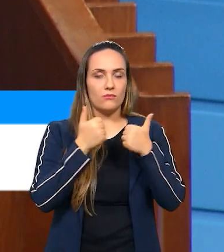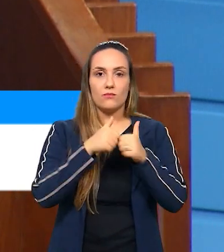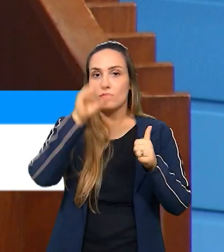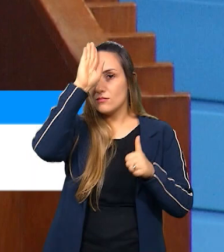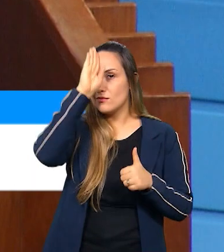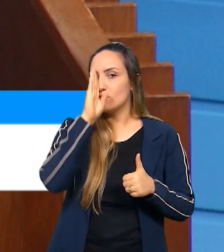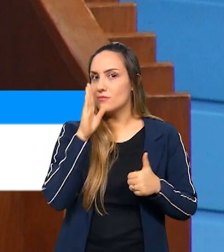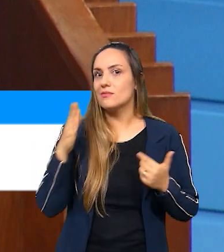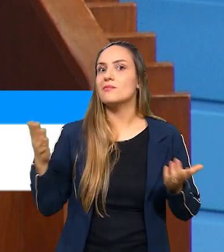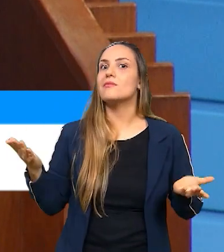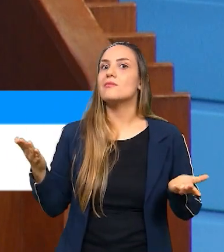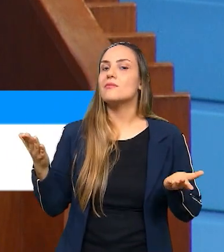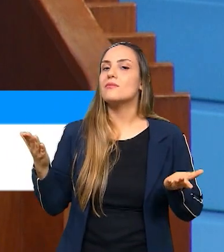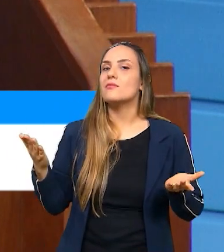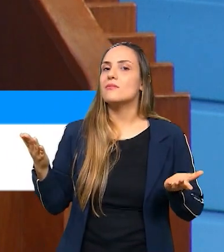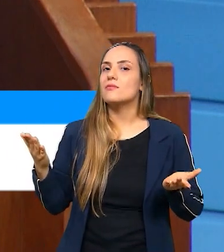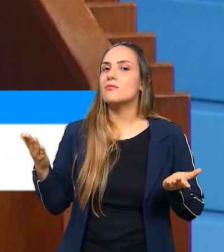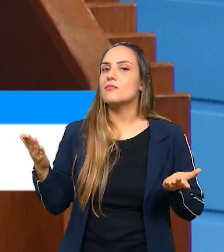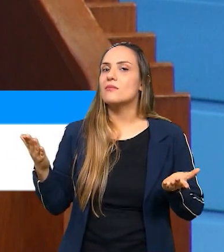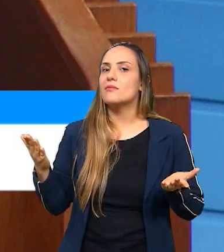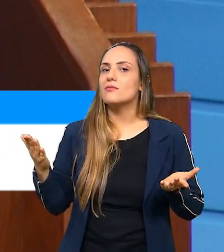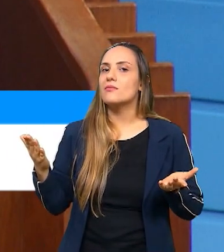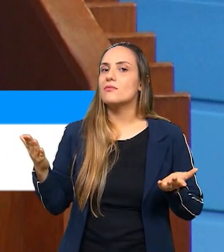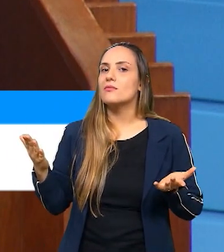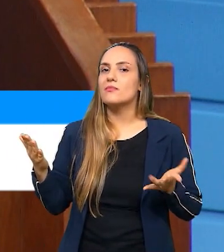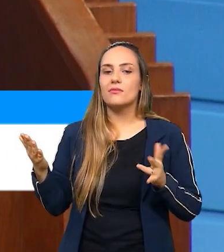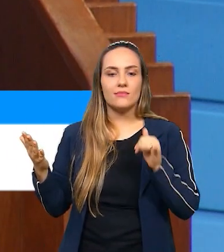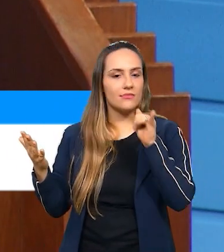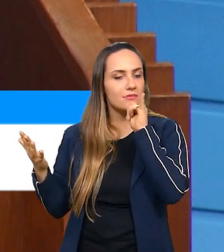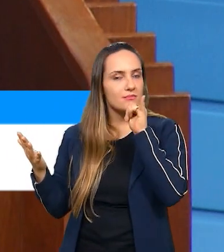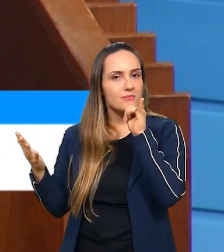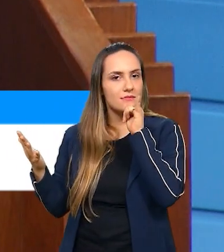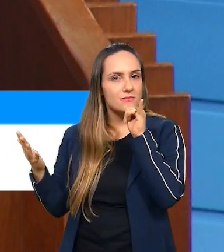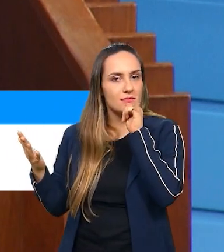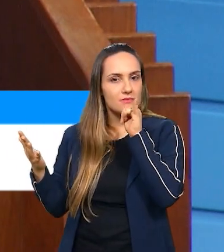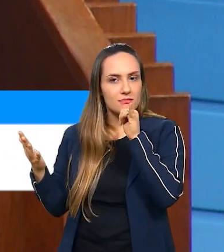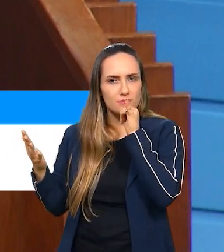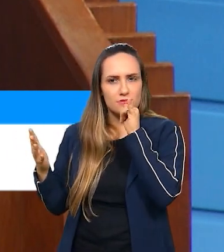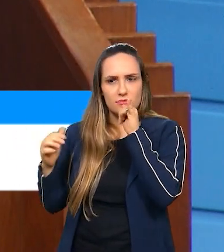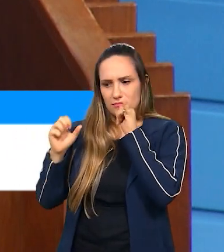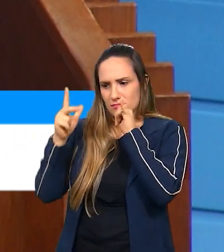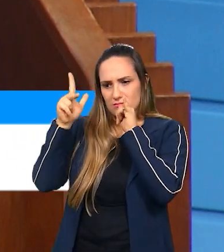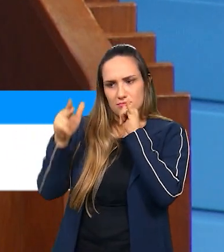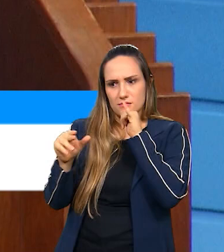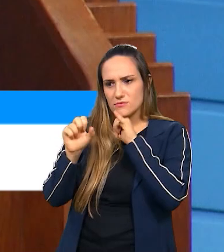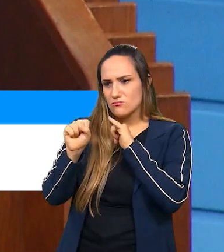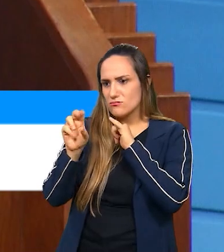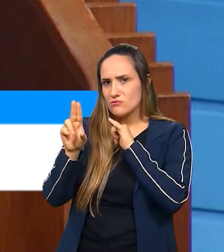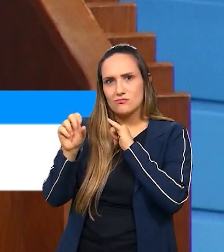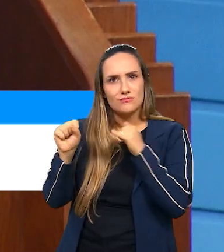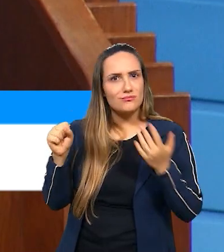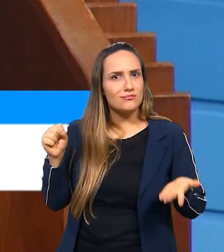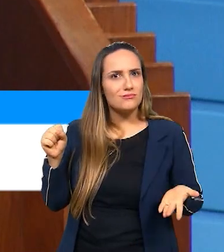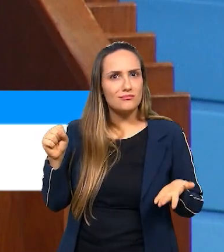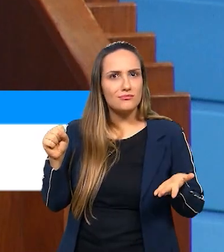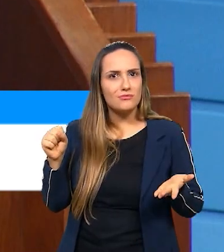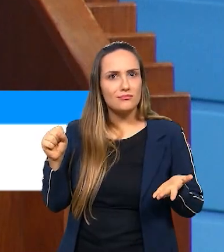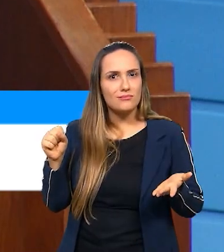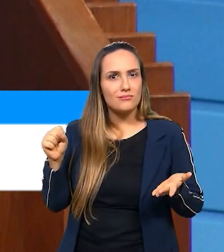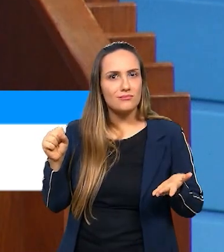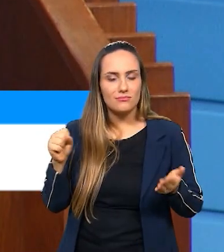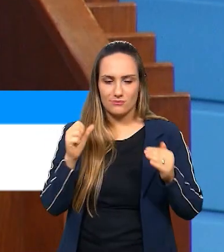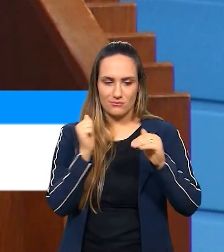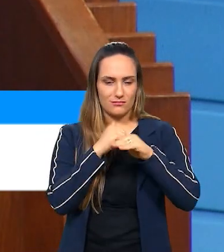transporte público gratuito? A exemplo da gratuidade, por exemplo, que se tem com o Sistema Único de